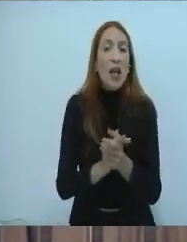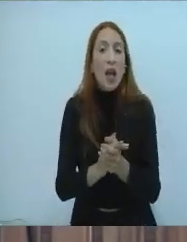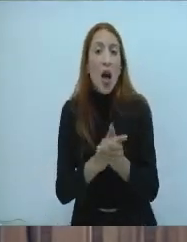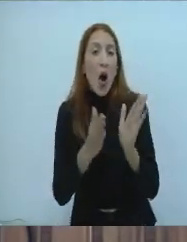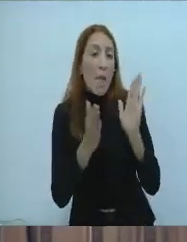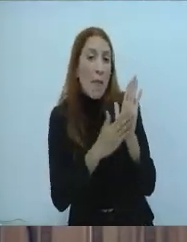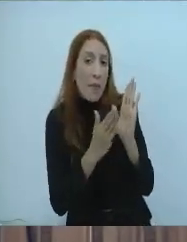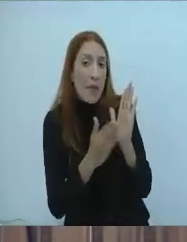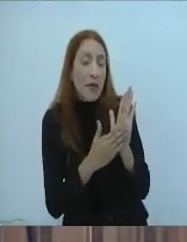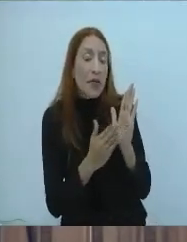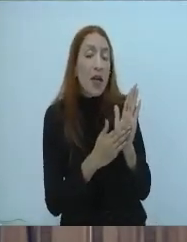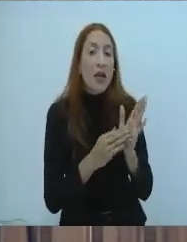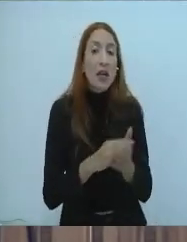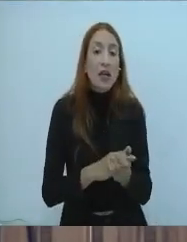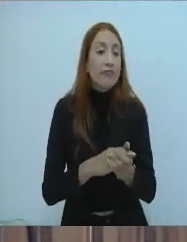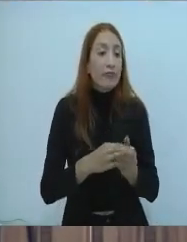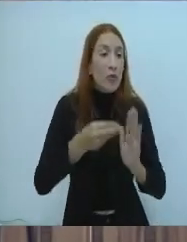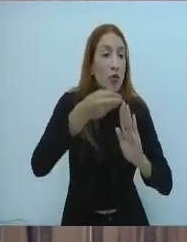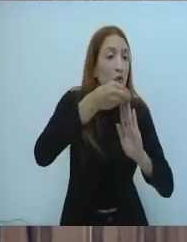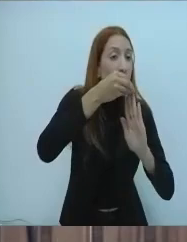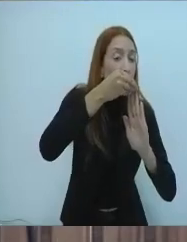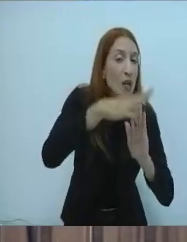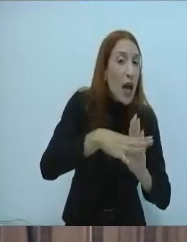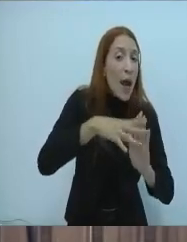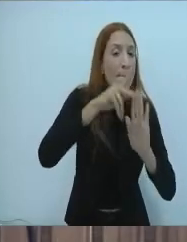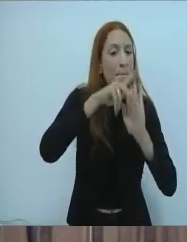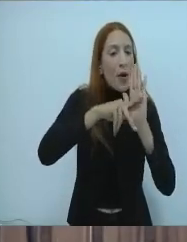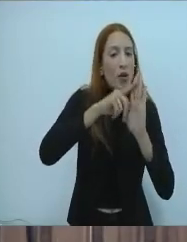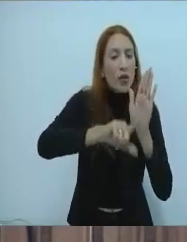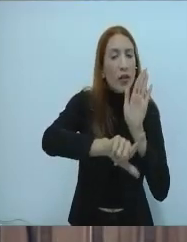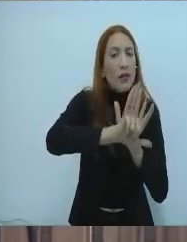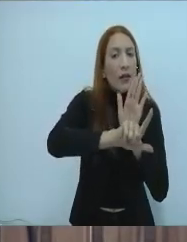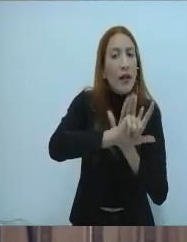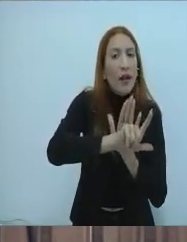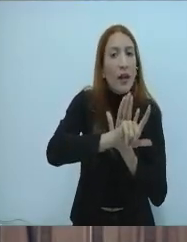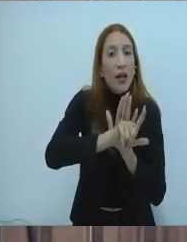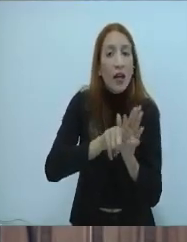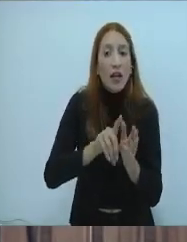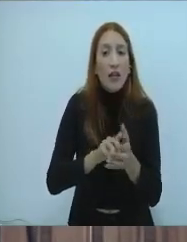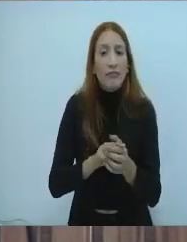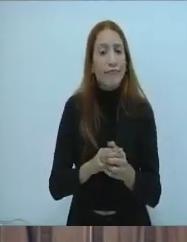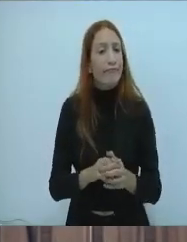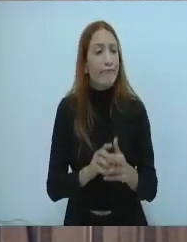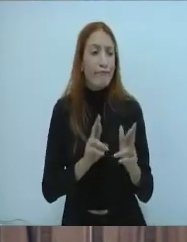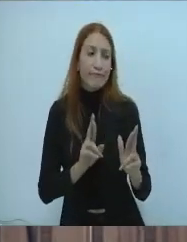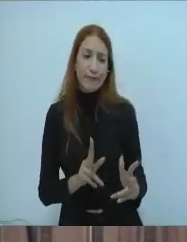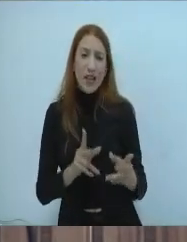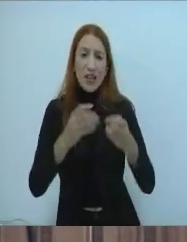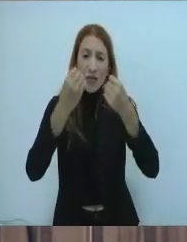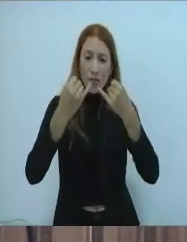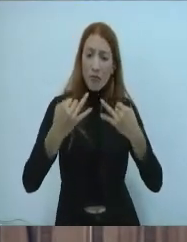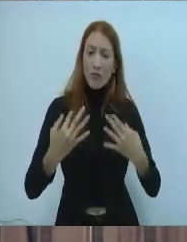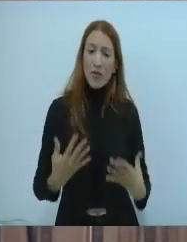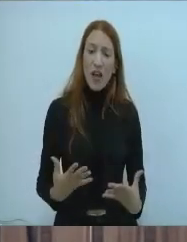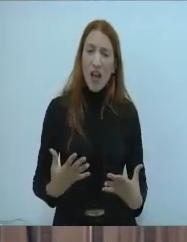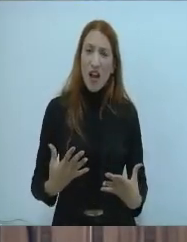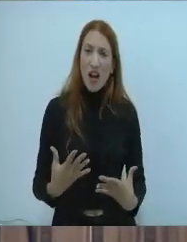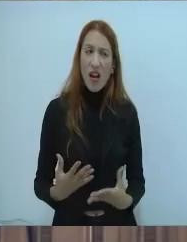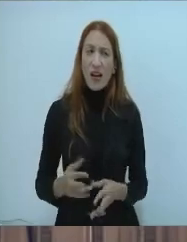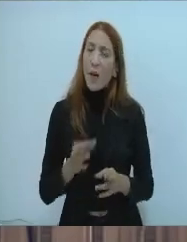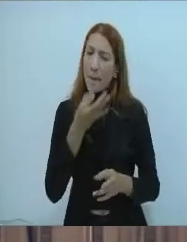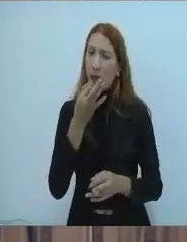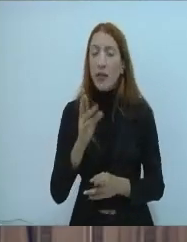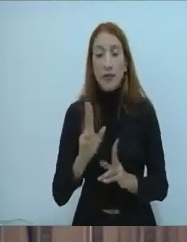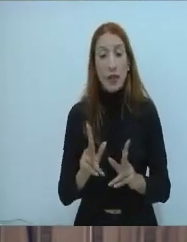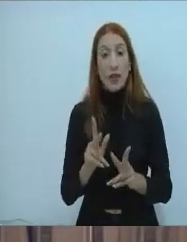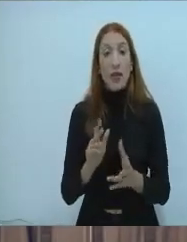vossa excelência não apresentaria projetos de lei como você excelência discordou discorreu aqui na sua Fala então